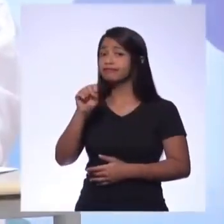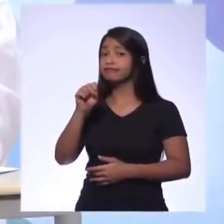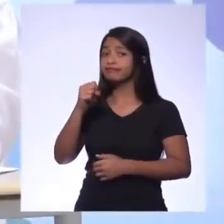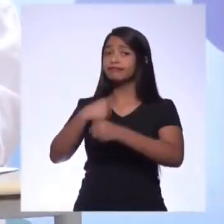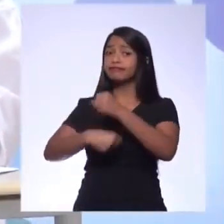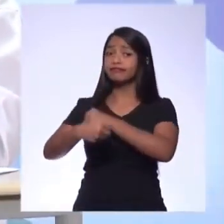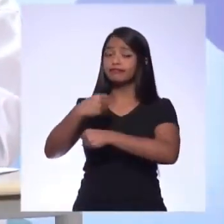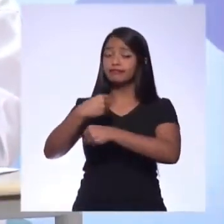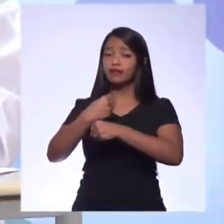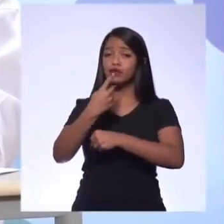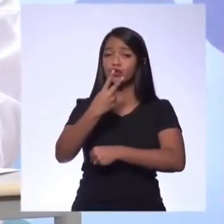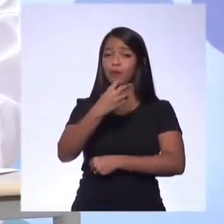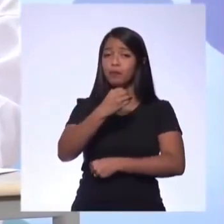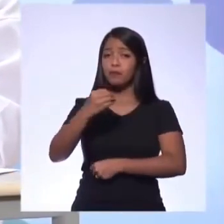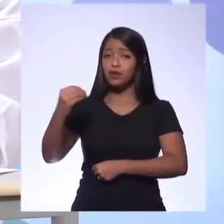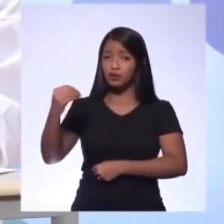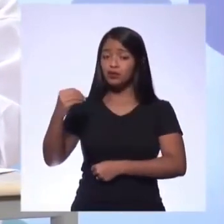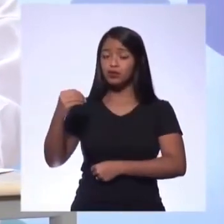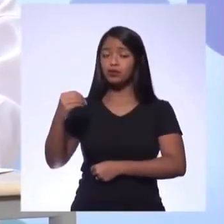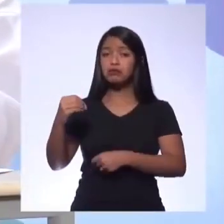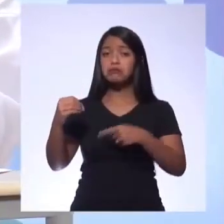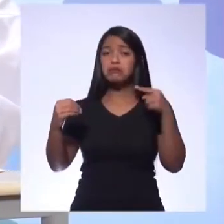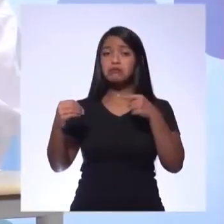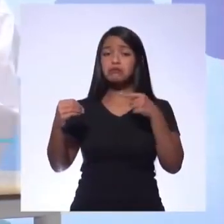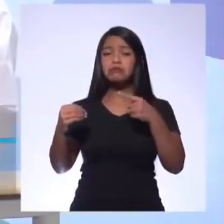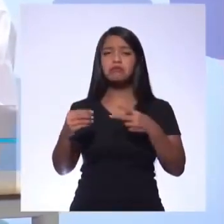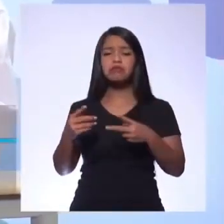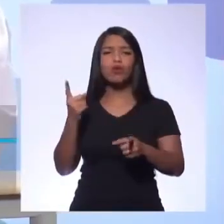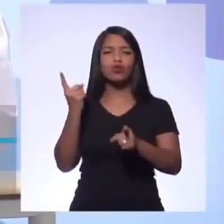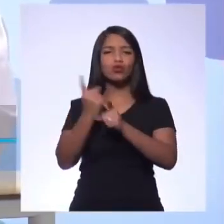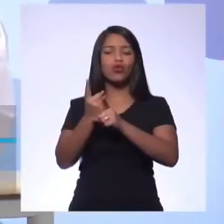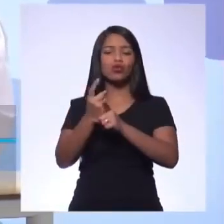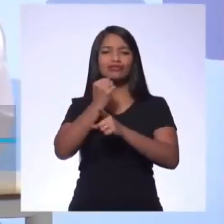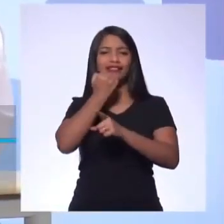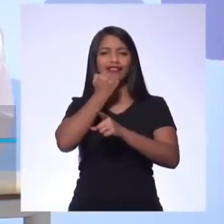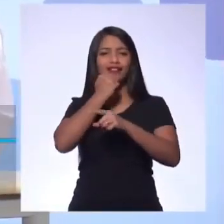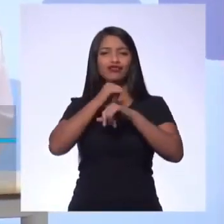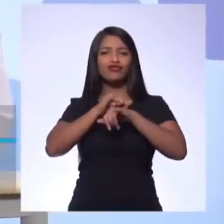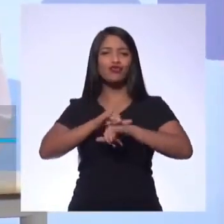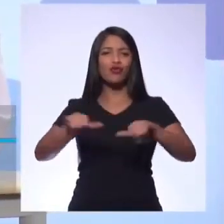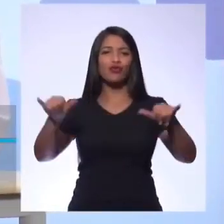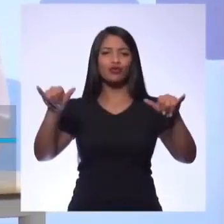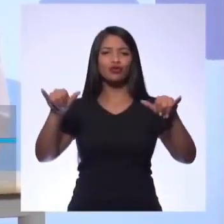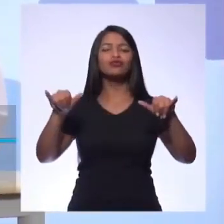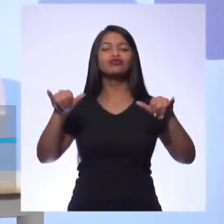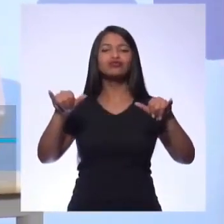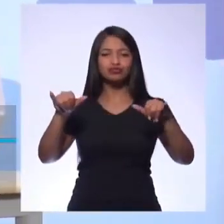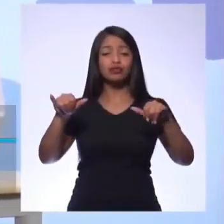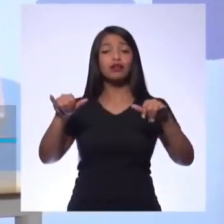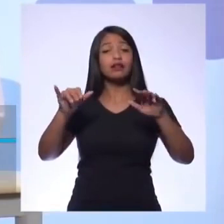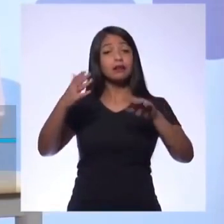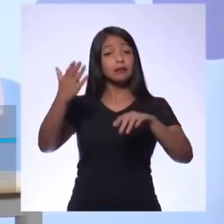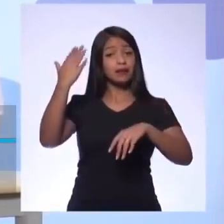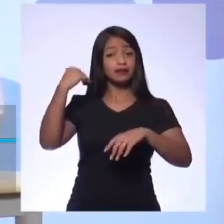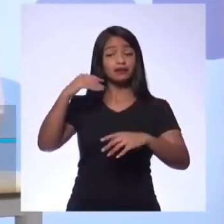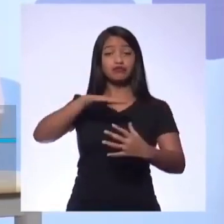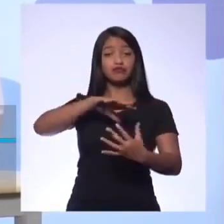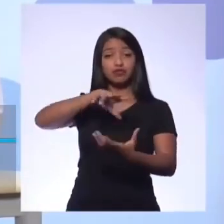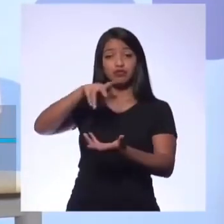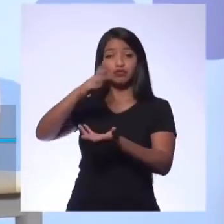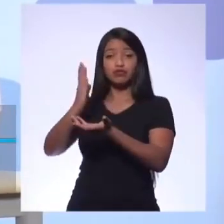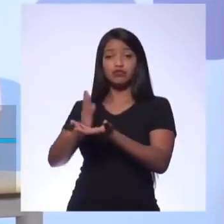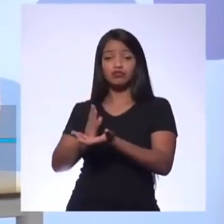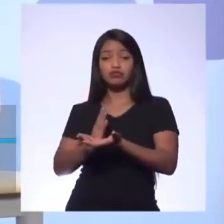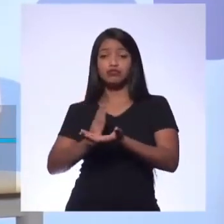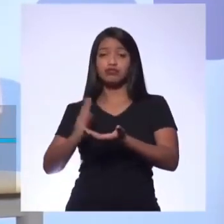né? Houve essa divulgação científica. Na verdade, é um conhecimento que lá no Oriente já é sabido. Nós, é